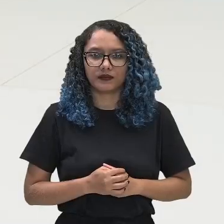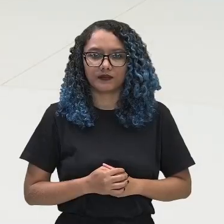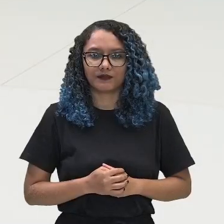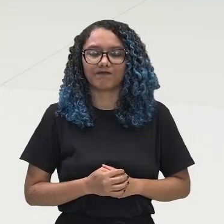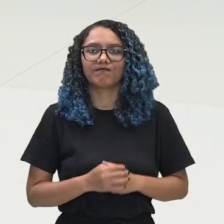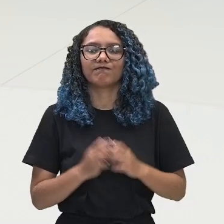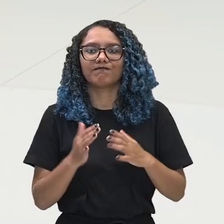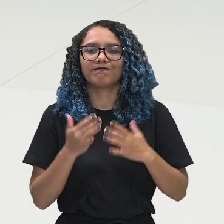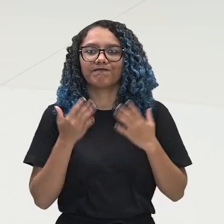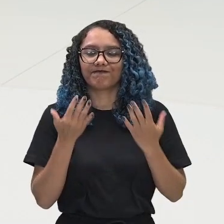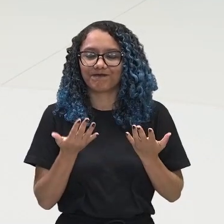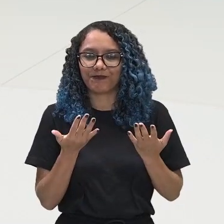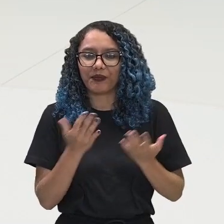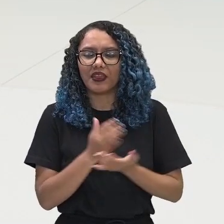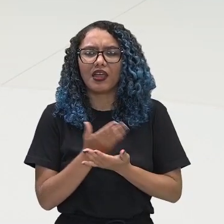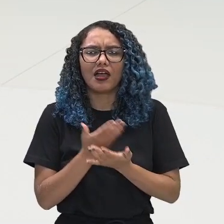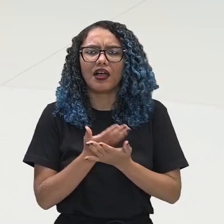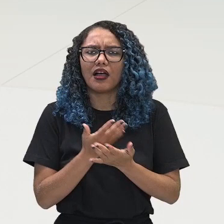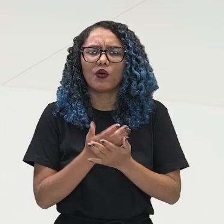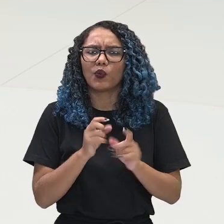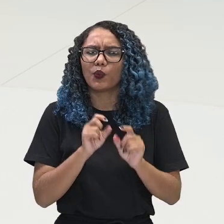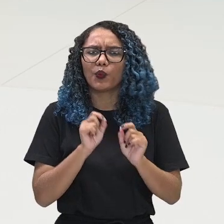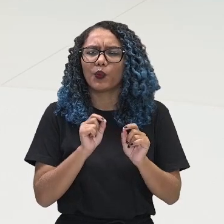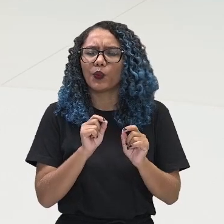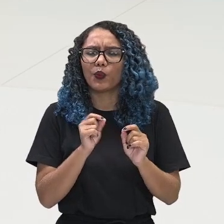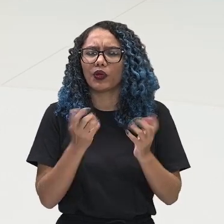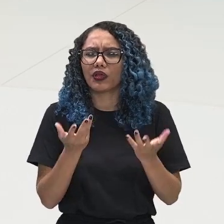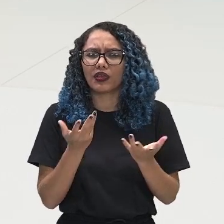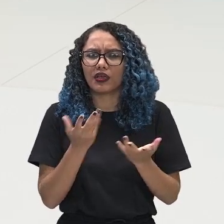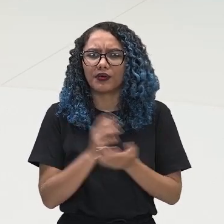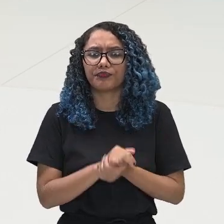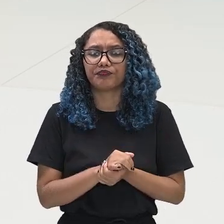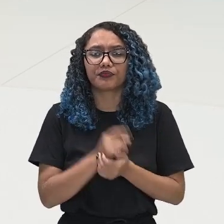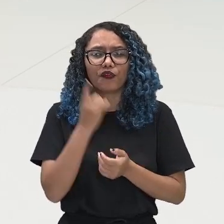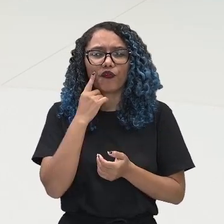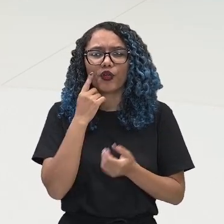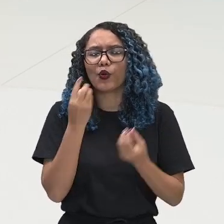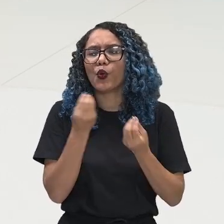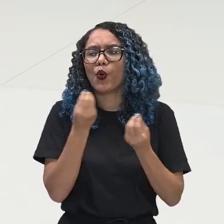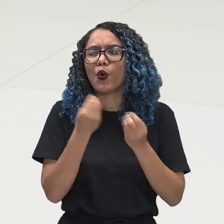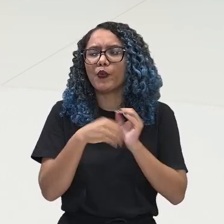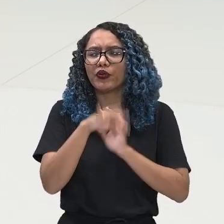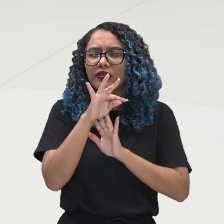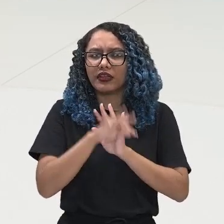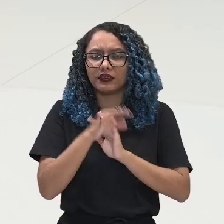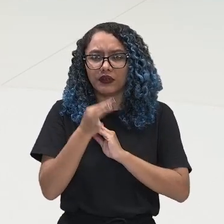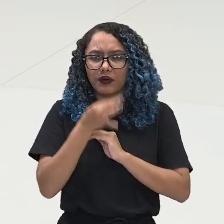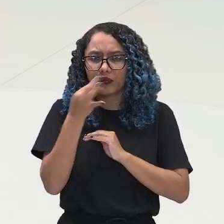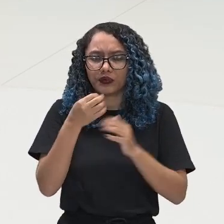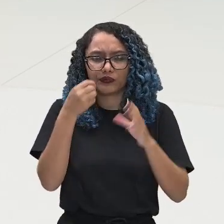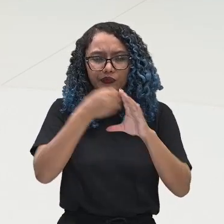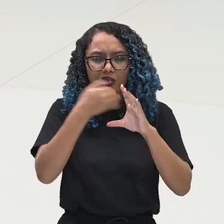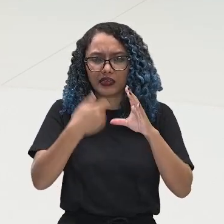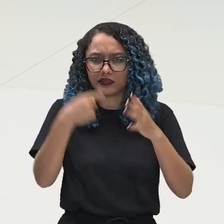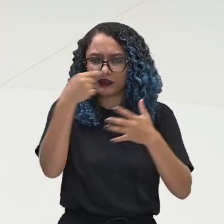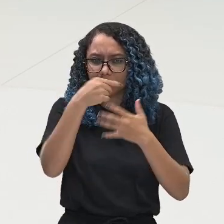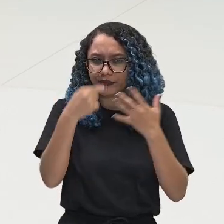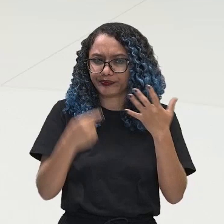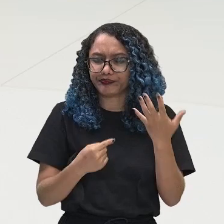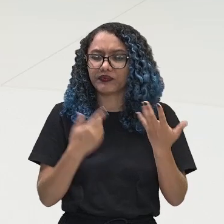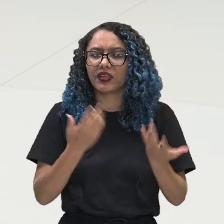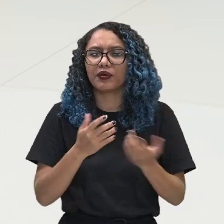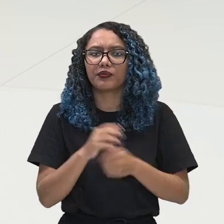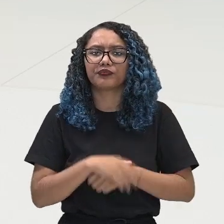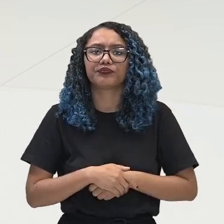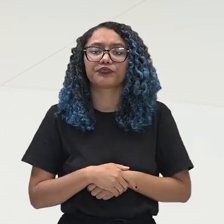Então, gente, nesta aula nós vamos ver como os textos argumentativos funcionam. E para isso acontecer,